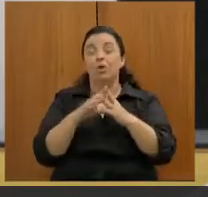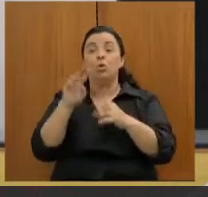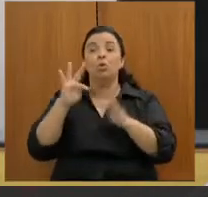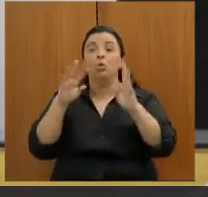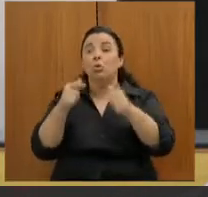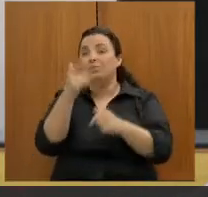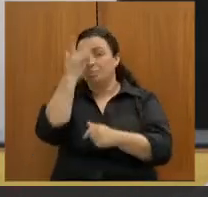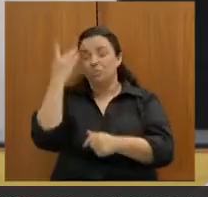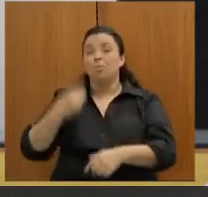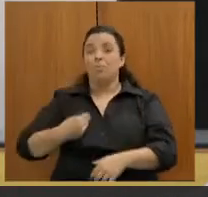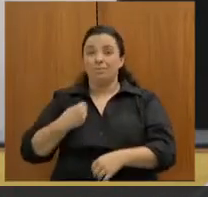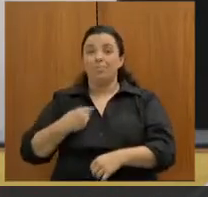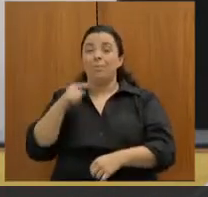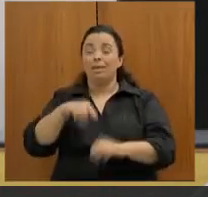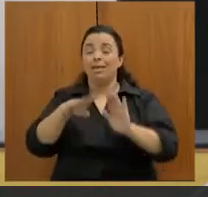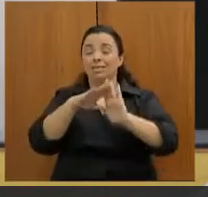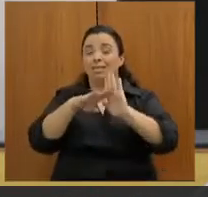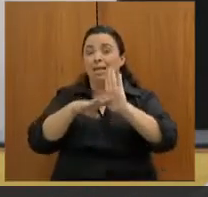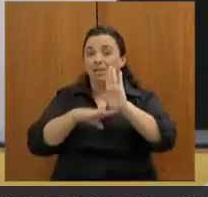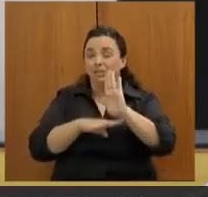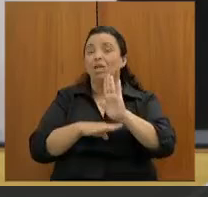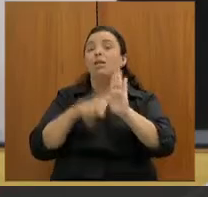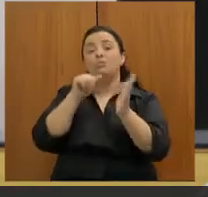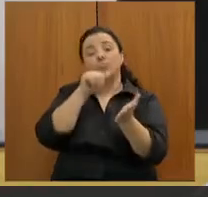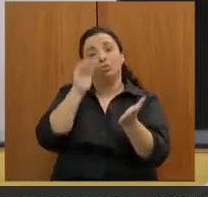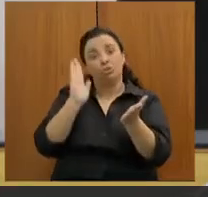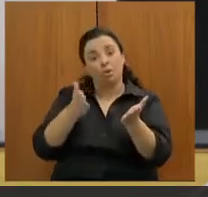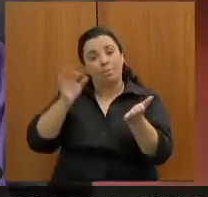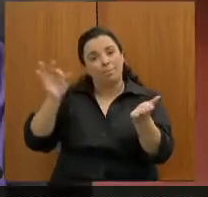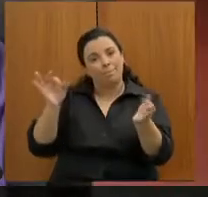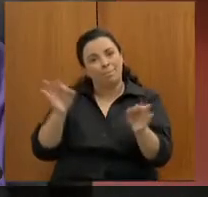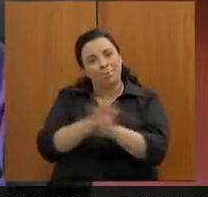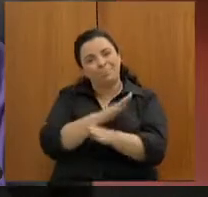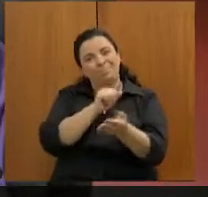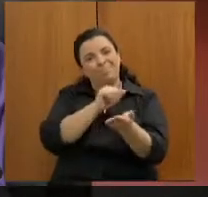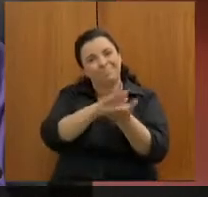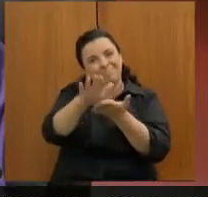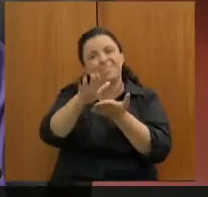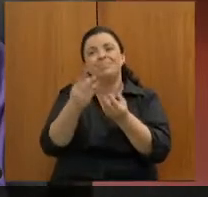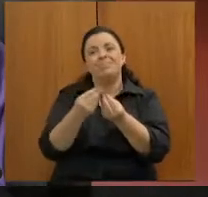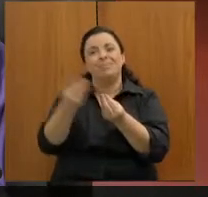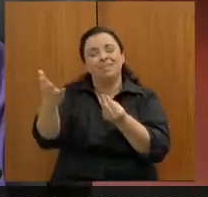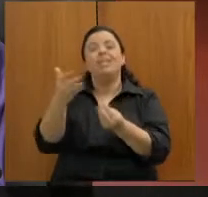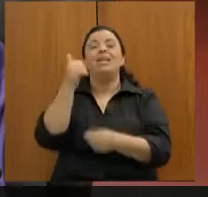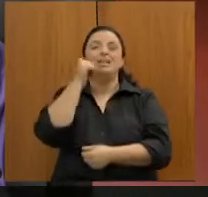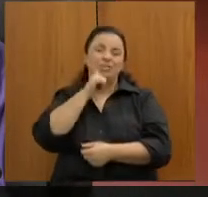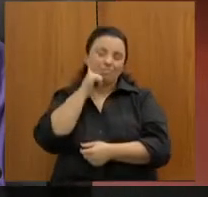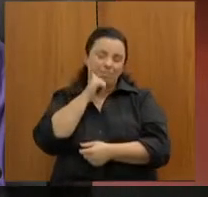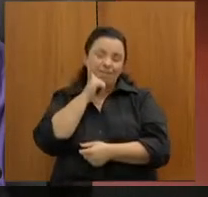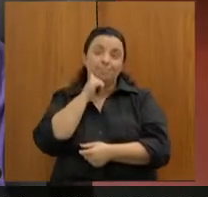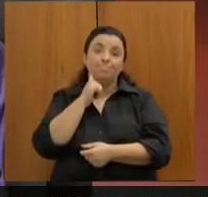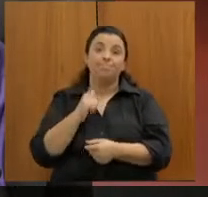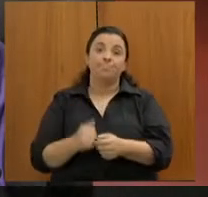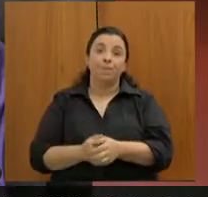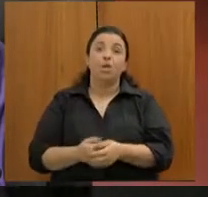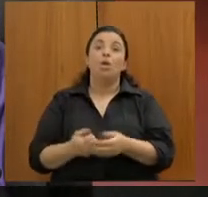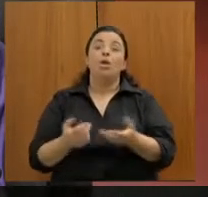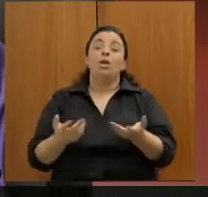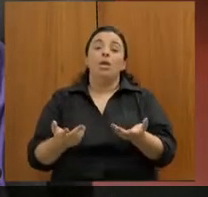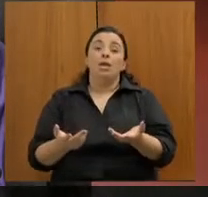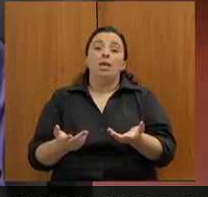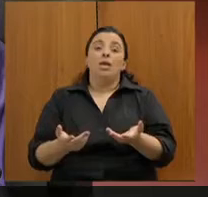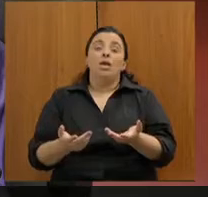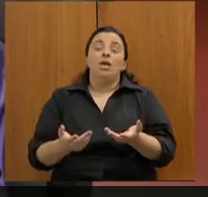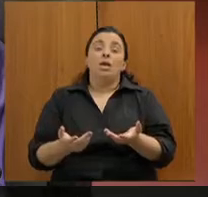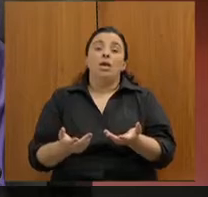cartilha se tornasse né o material disponível aí para as nossas mulheres era uma demanda de todos que viesse também no